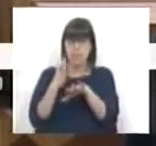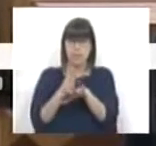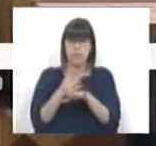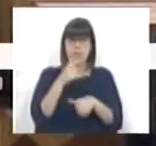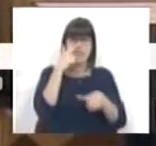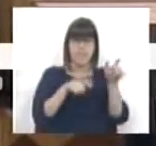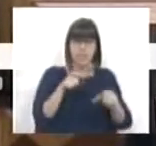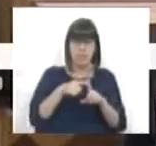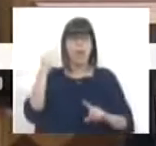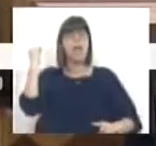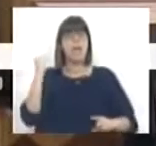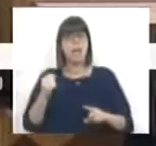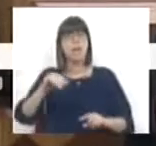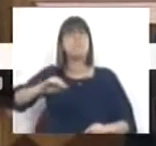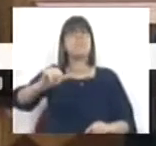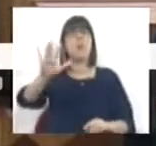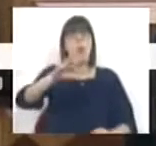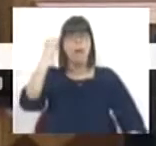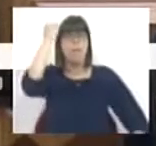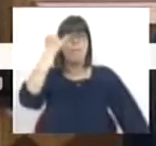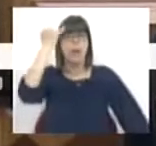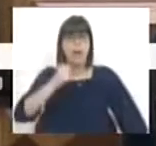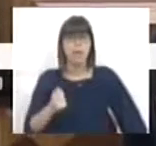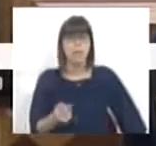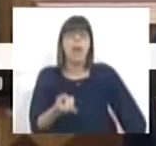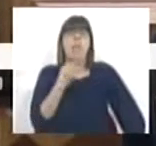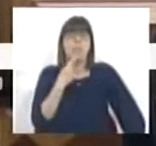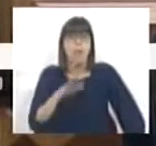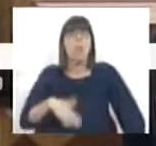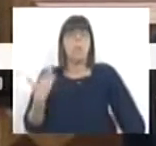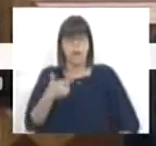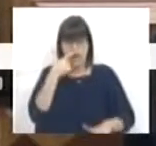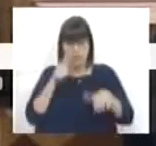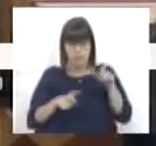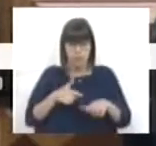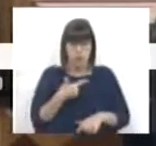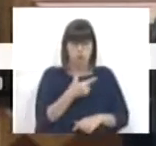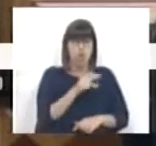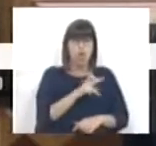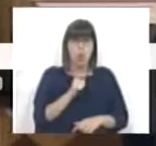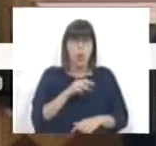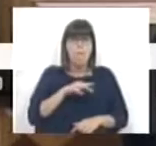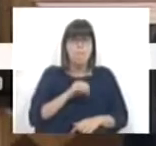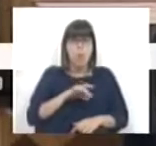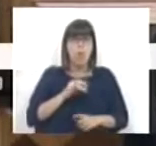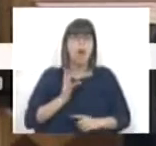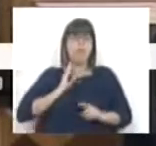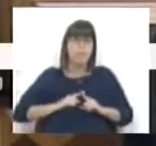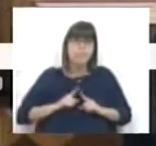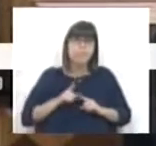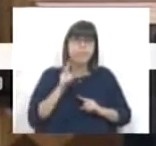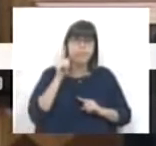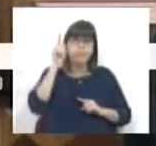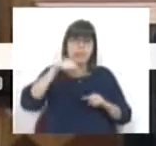de cível em crime estão sediadas em bragança o que significa que a população de torre de moncorvo está em crise no